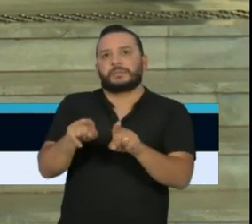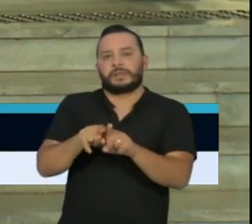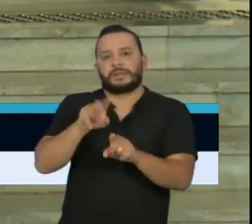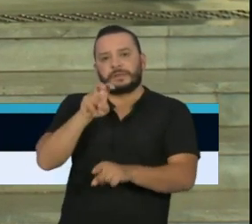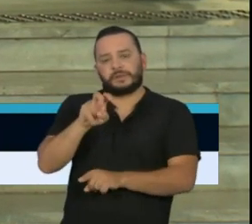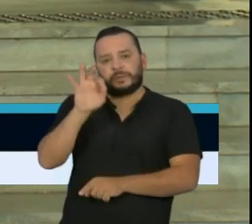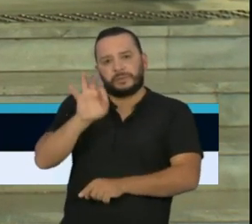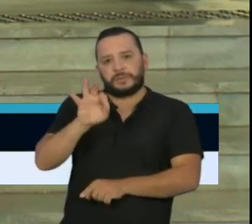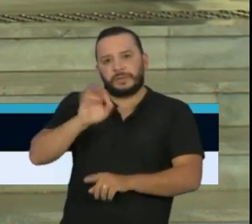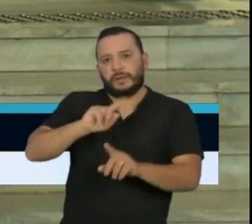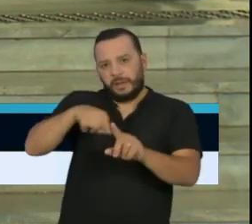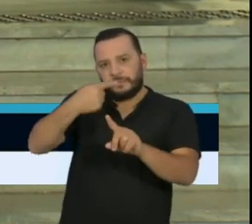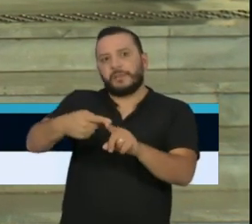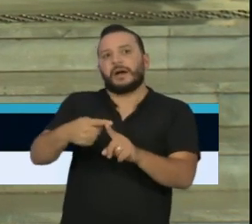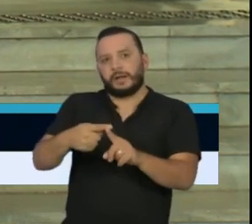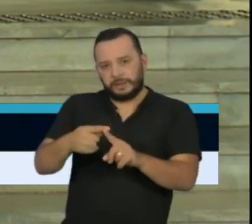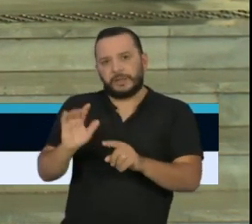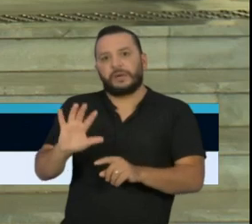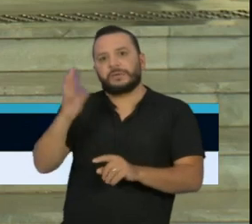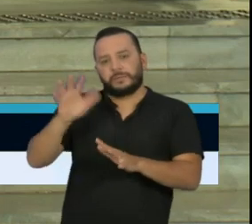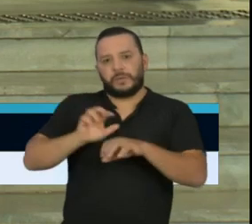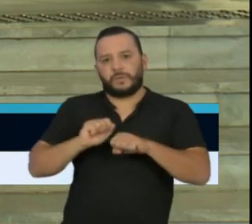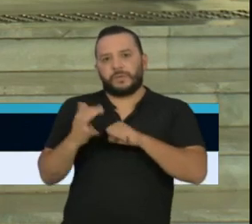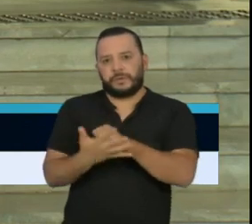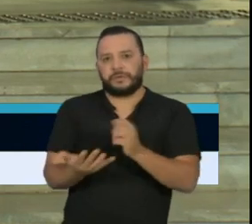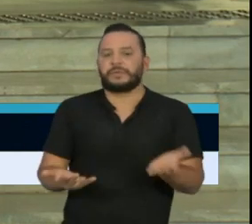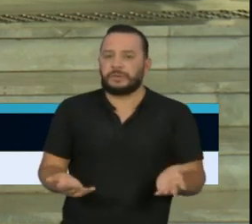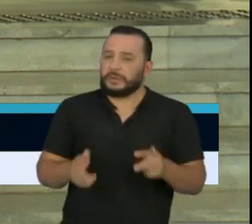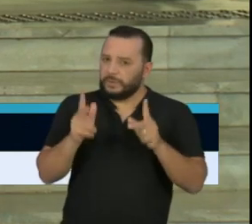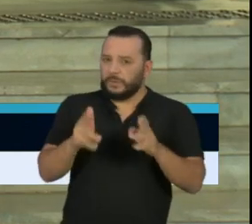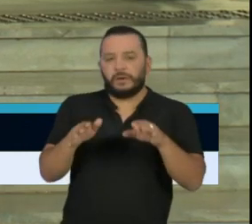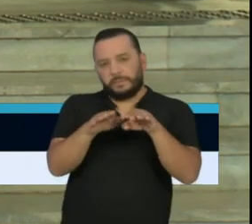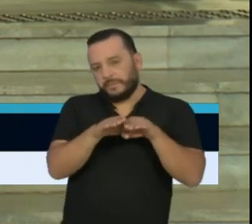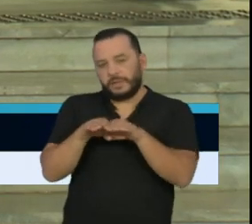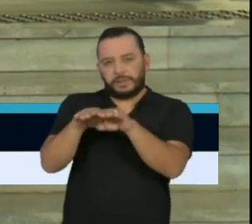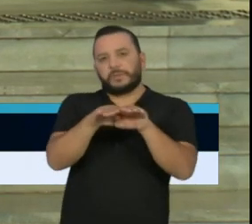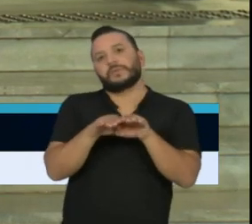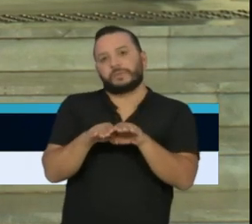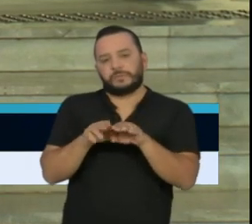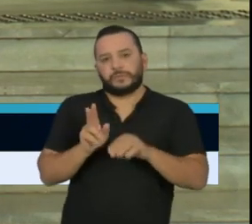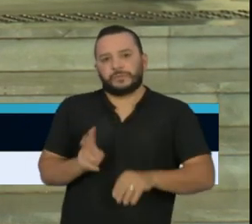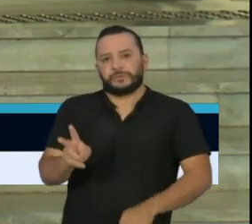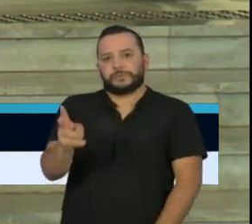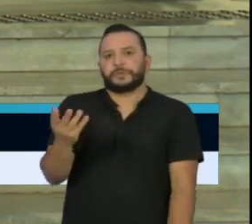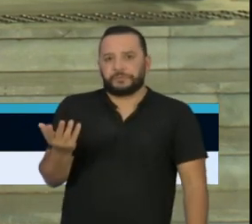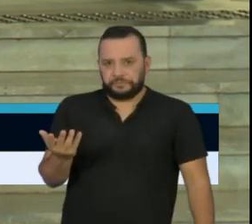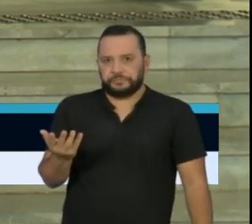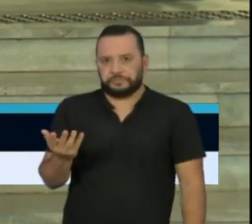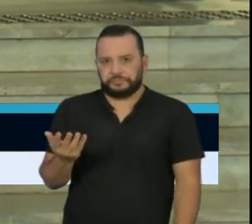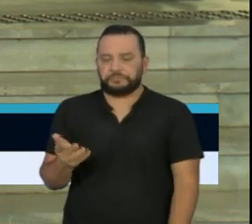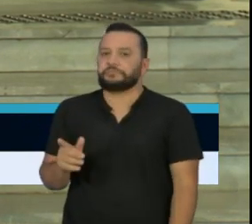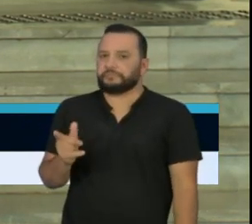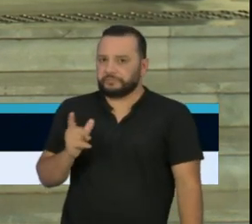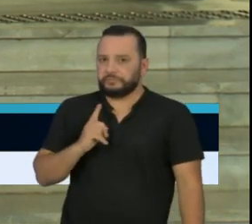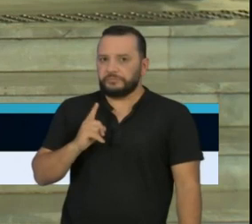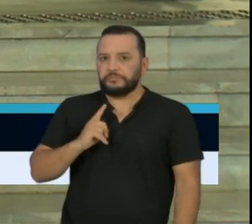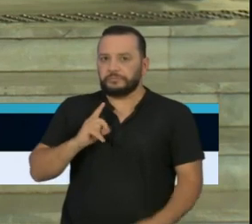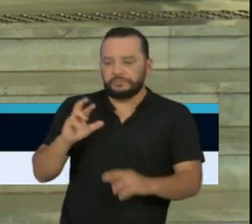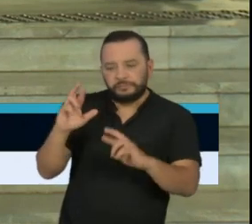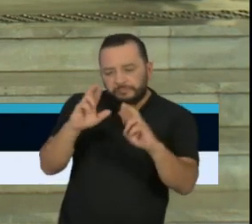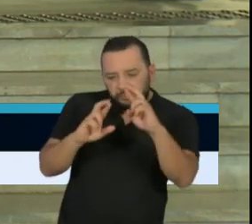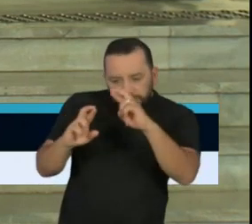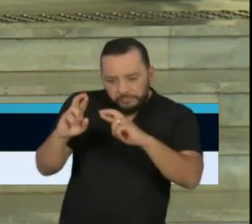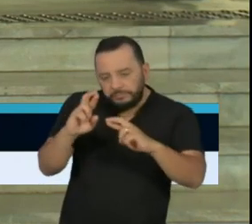mais na incidência de casos, que segue o mesmo padrão que vinha seguindo. Então, nós temos que observar ao